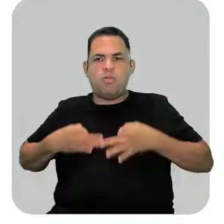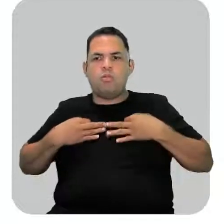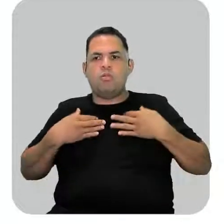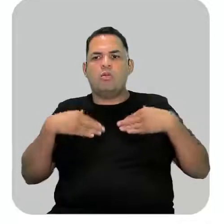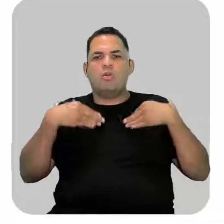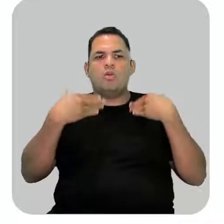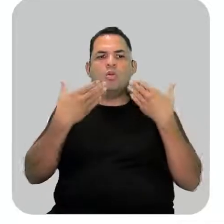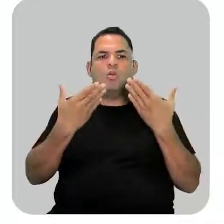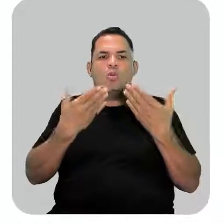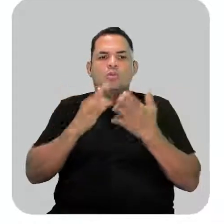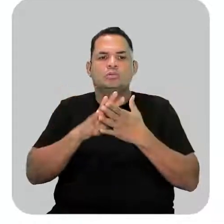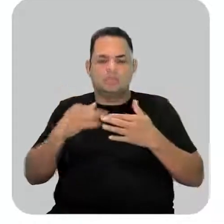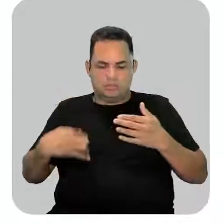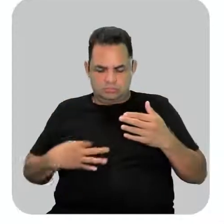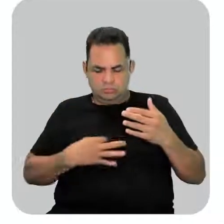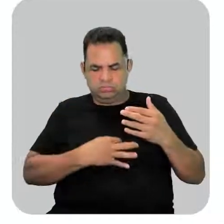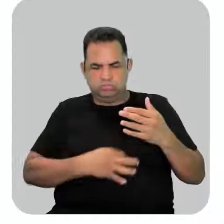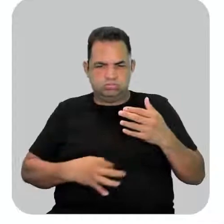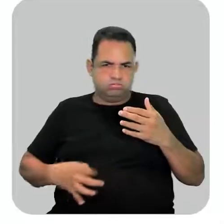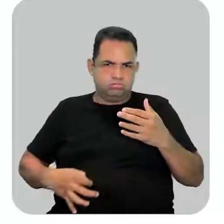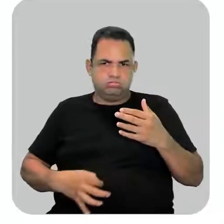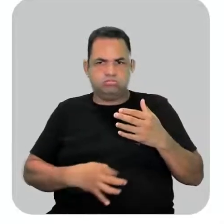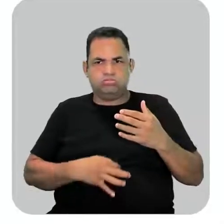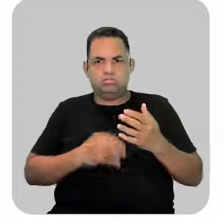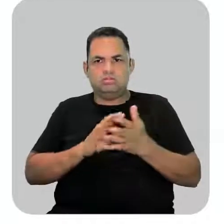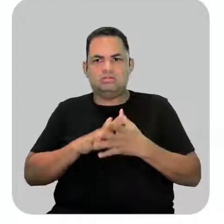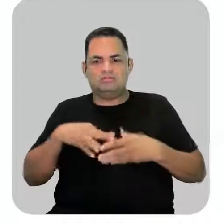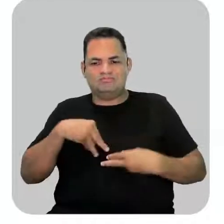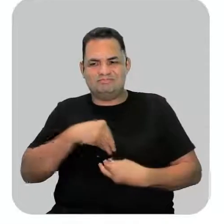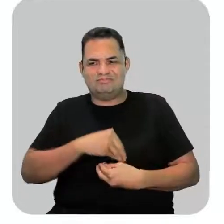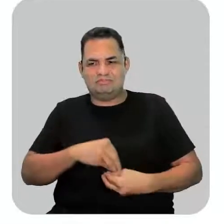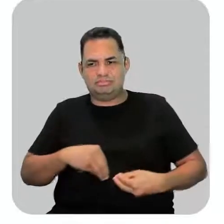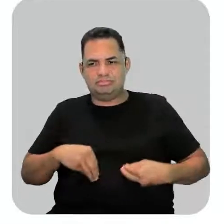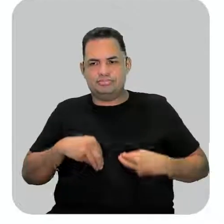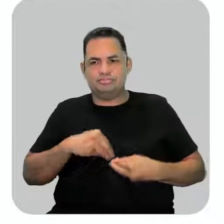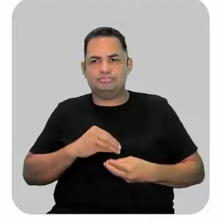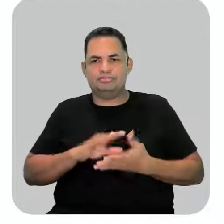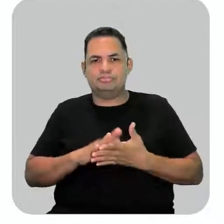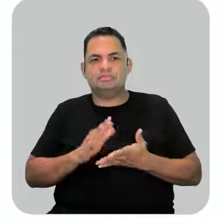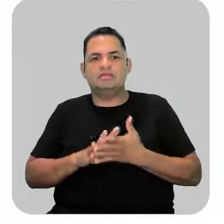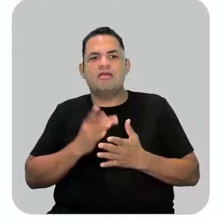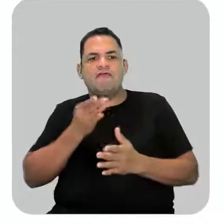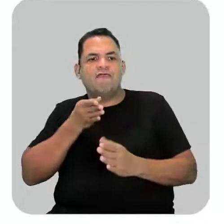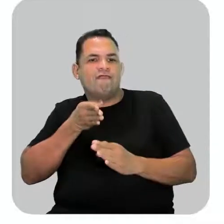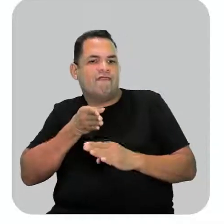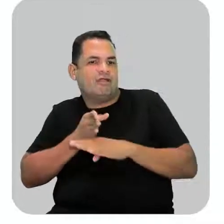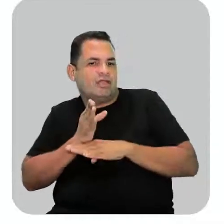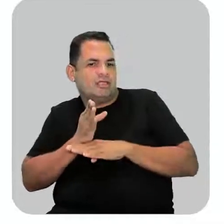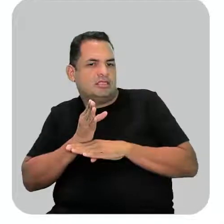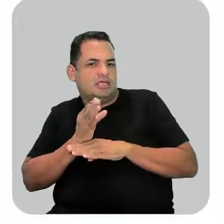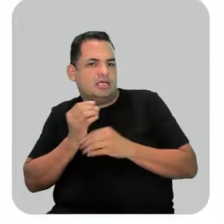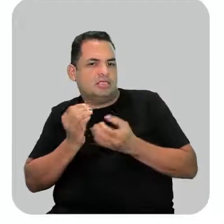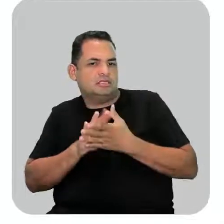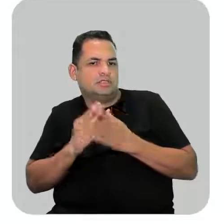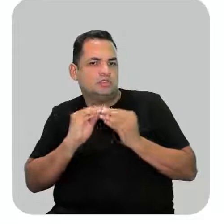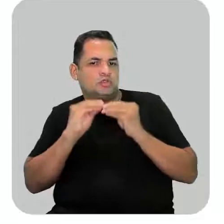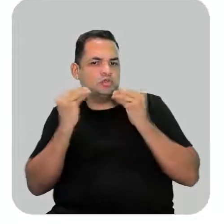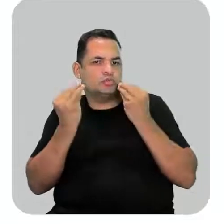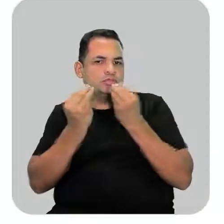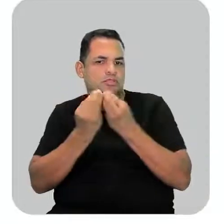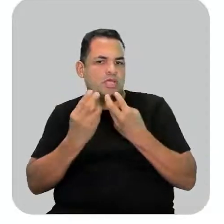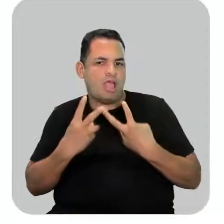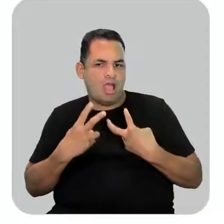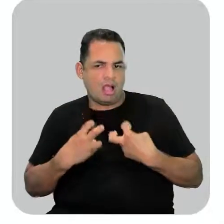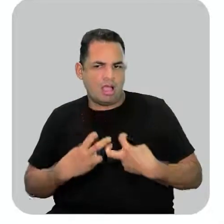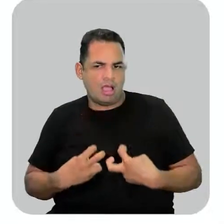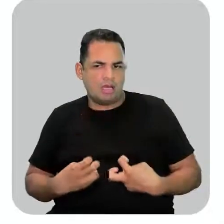quando chega ao intestino, pode funcionar como um solvente, facilitando a entrada de substâncias cancerígenas nas